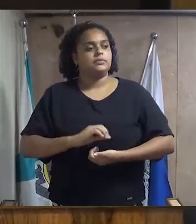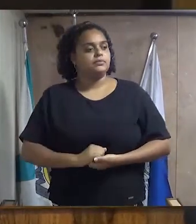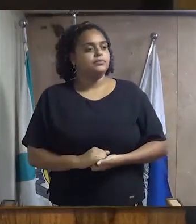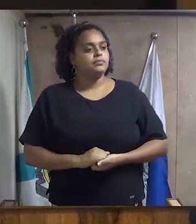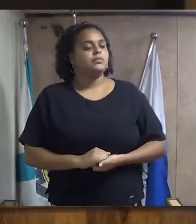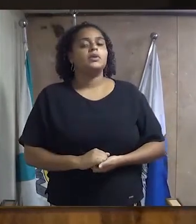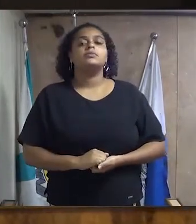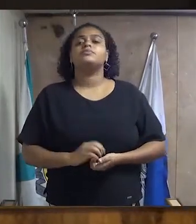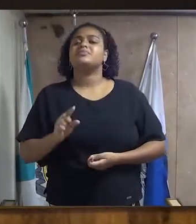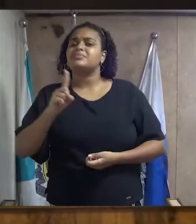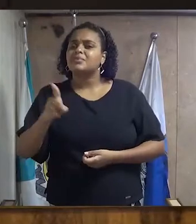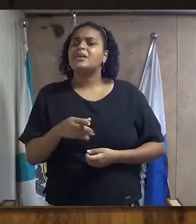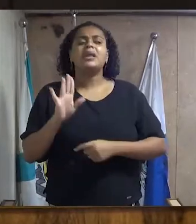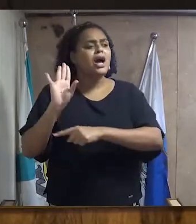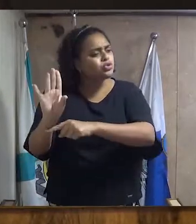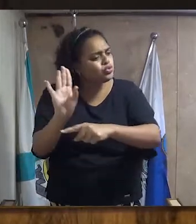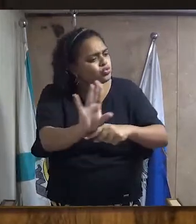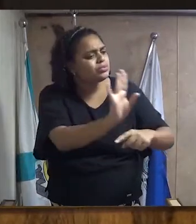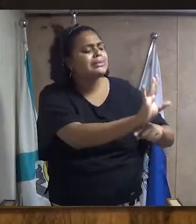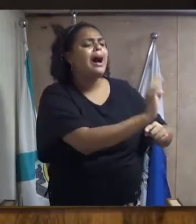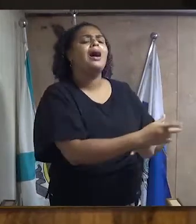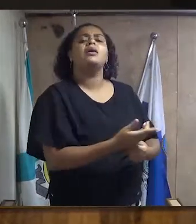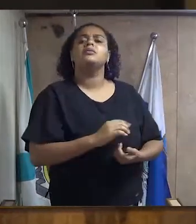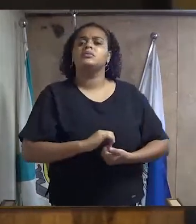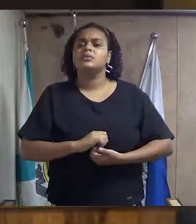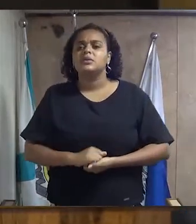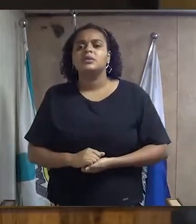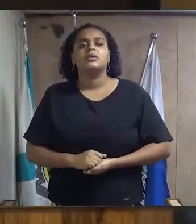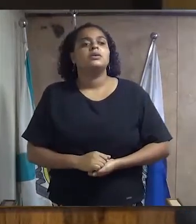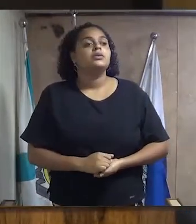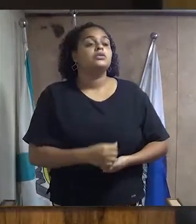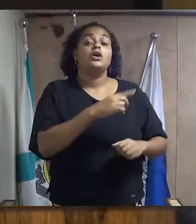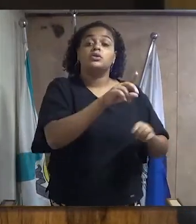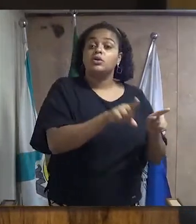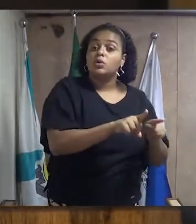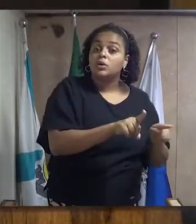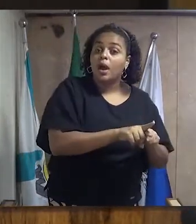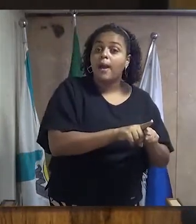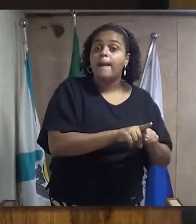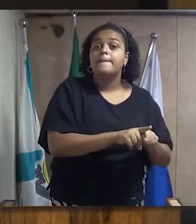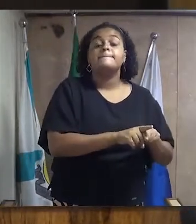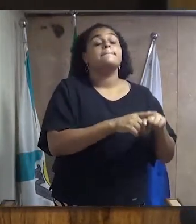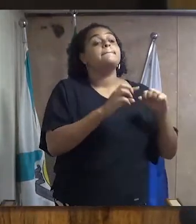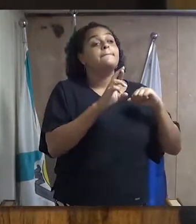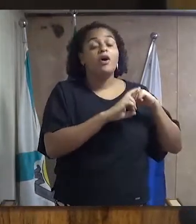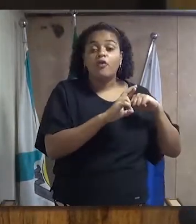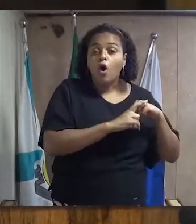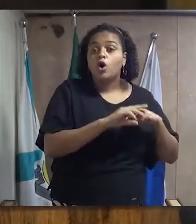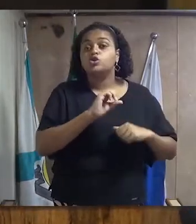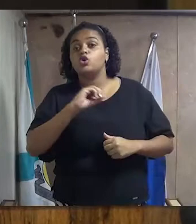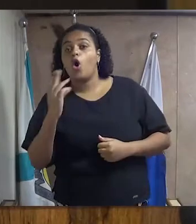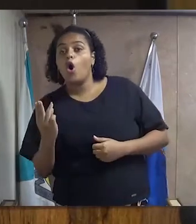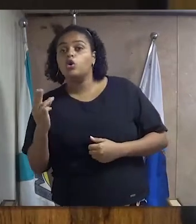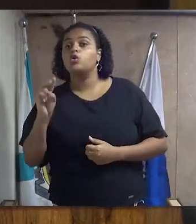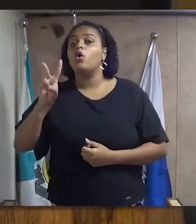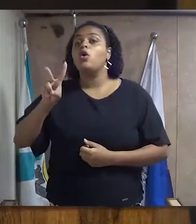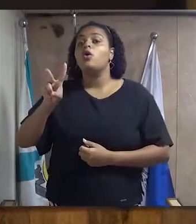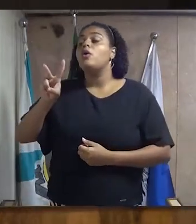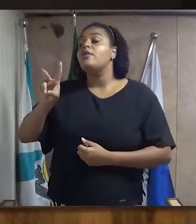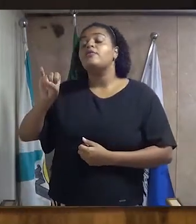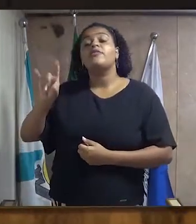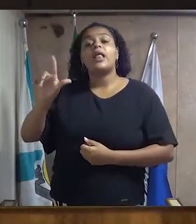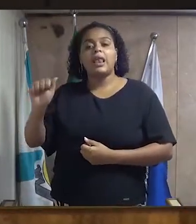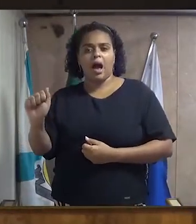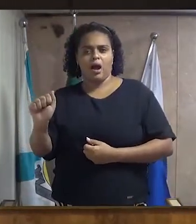segundo, terceiro pavimento, ali para atender as pessoas, tanto de Belfor Roxo quanto do Pilar. E naquela época tinha um prefeito que falava o seguinte: